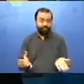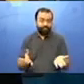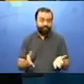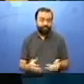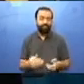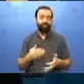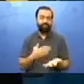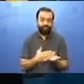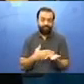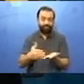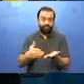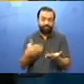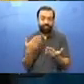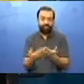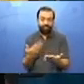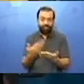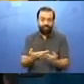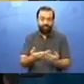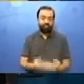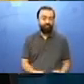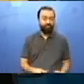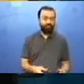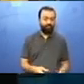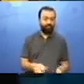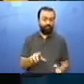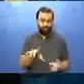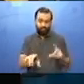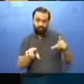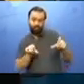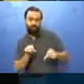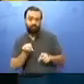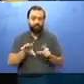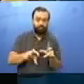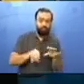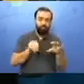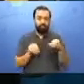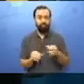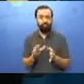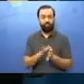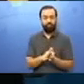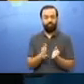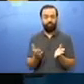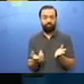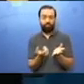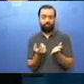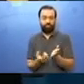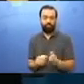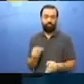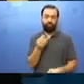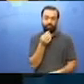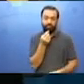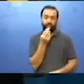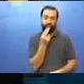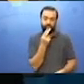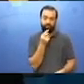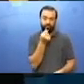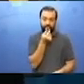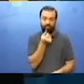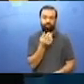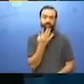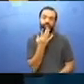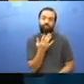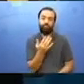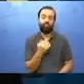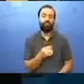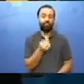vamos começar a nossa aula de hoje. Já deixem separado a sua apostila, seu lápis, borracha, lápis de cor, o